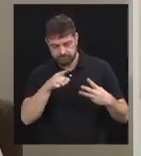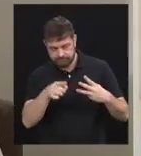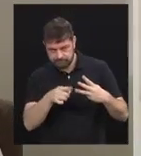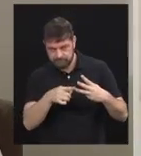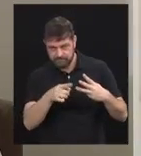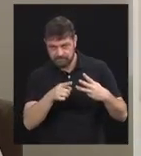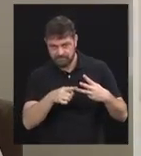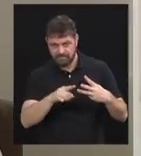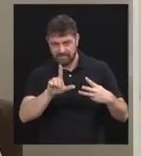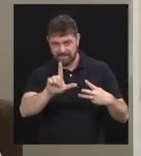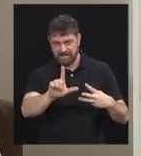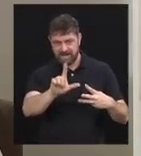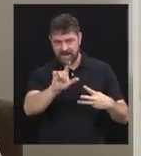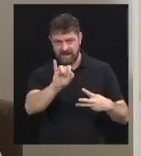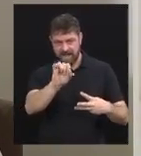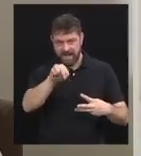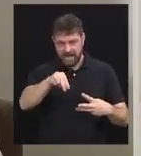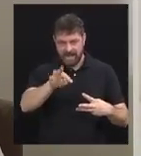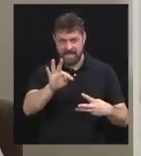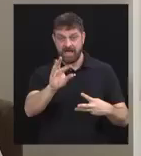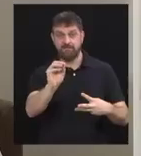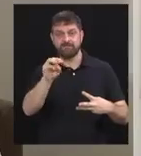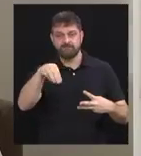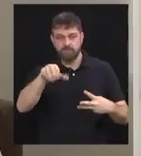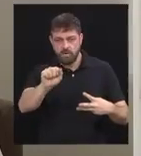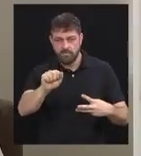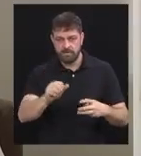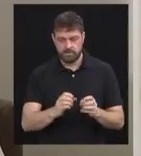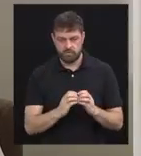que nós chamamos de linfoma, que são os